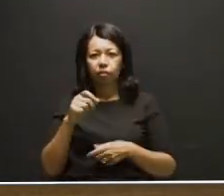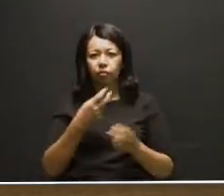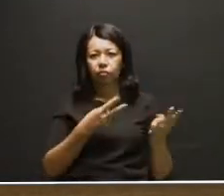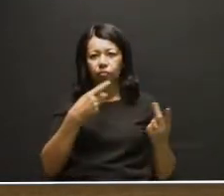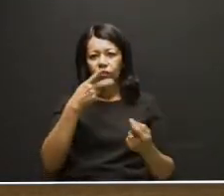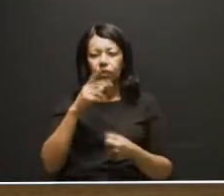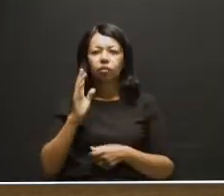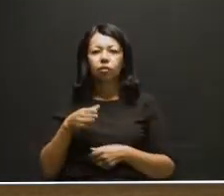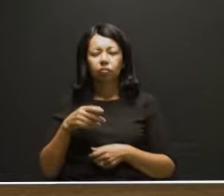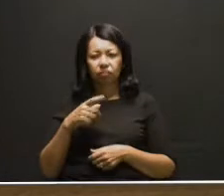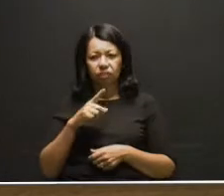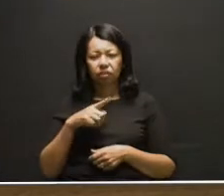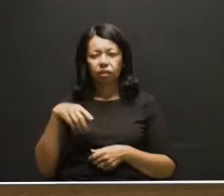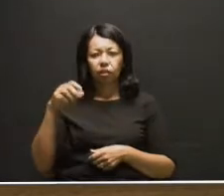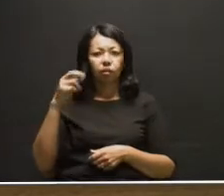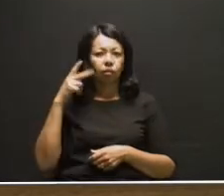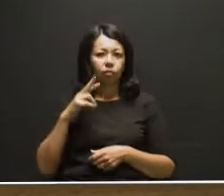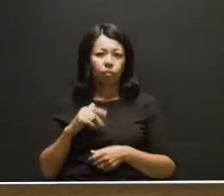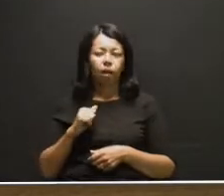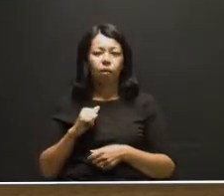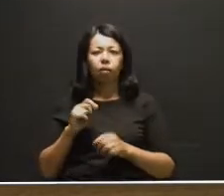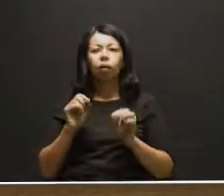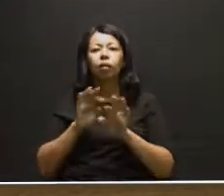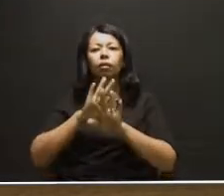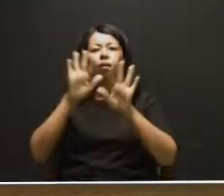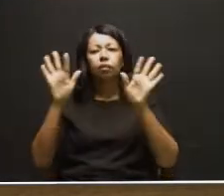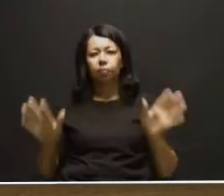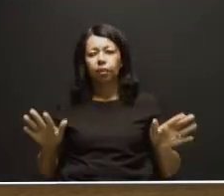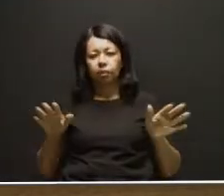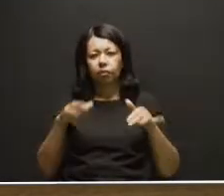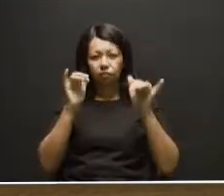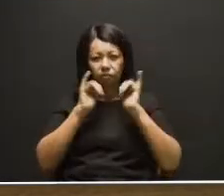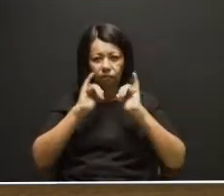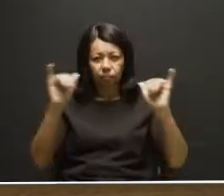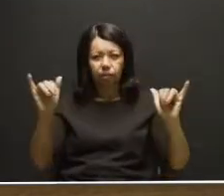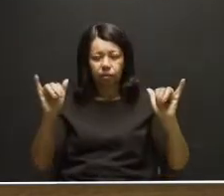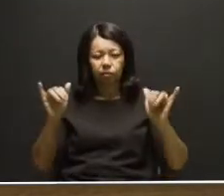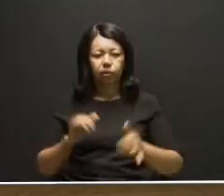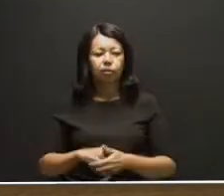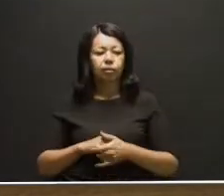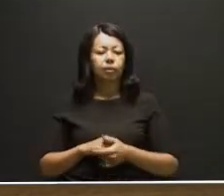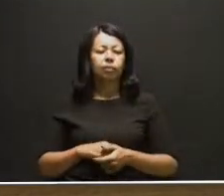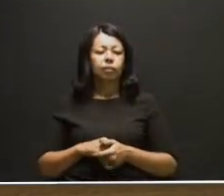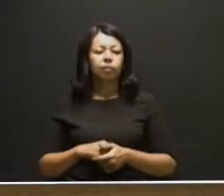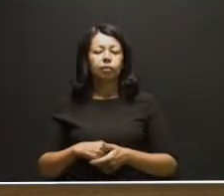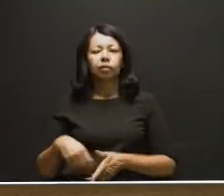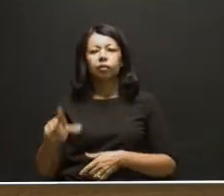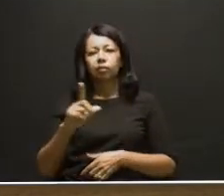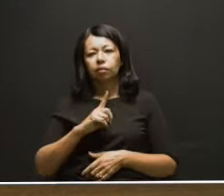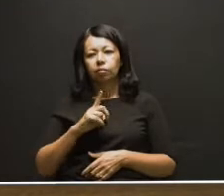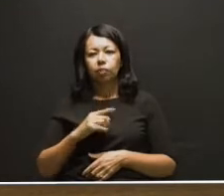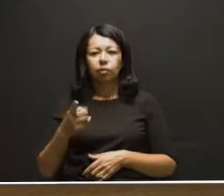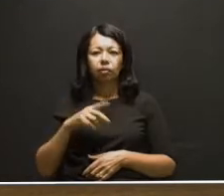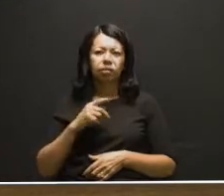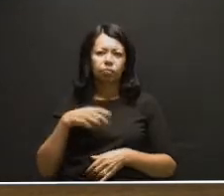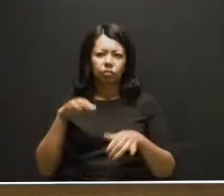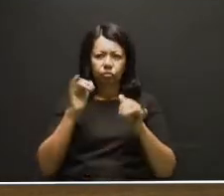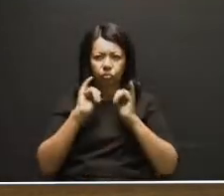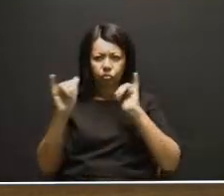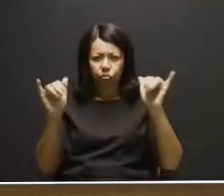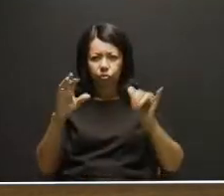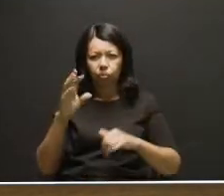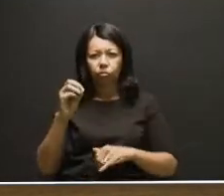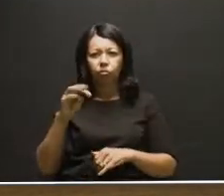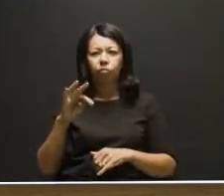deveria é natural é que a transparência às informações porque temos aqui sempre prestações aqui de